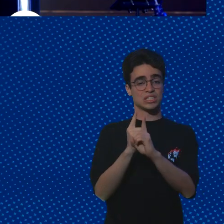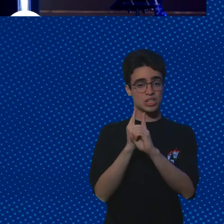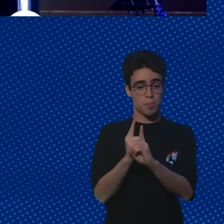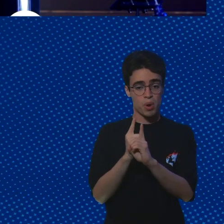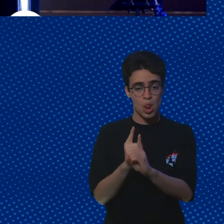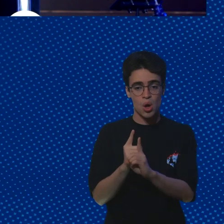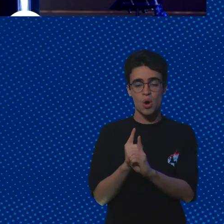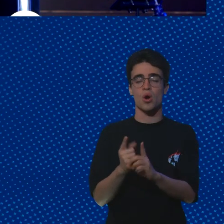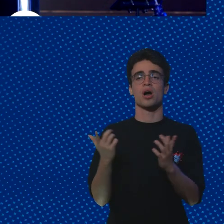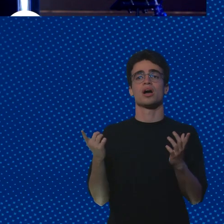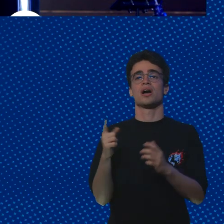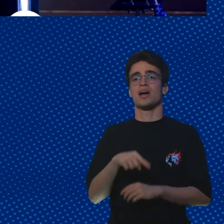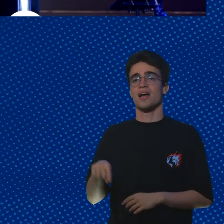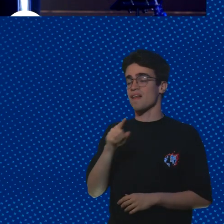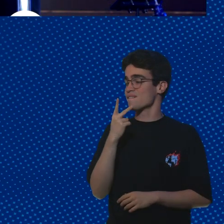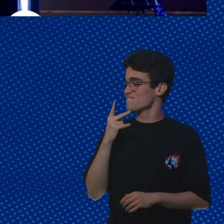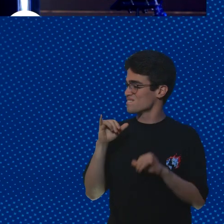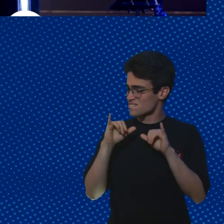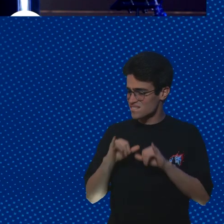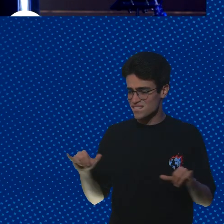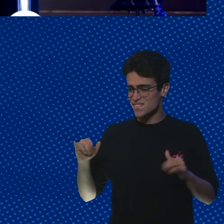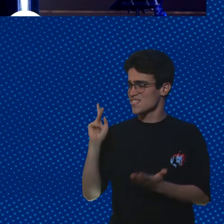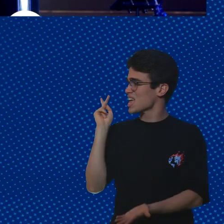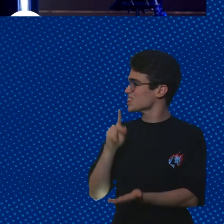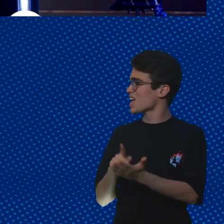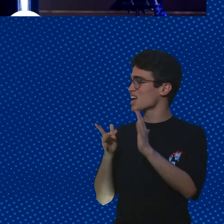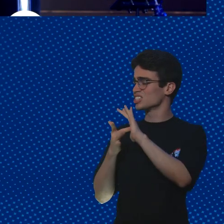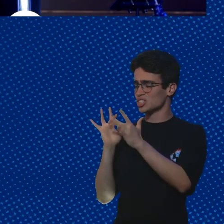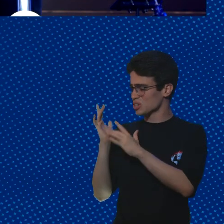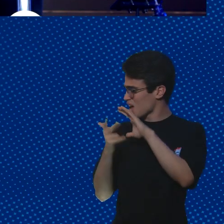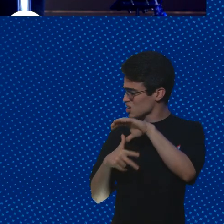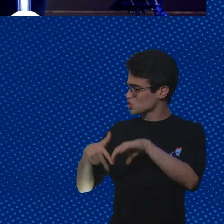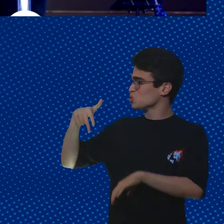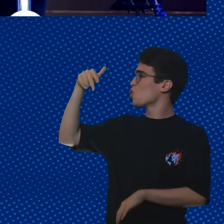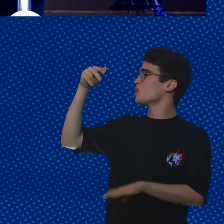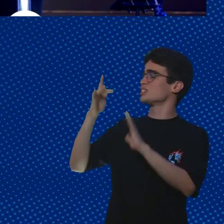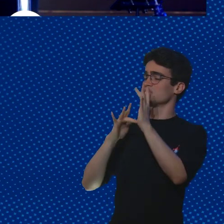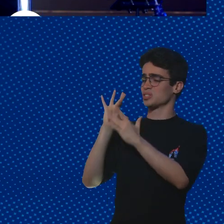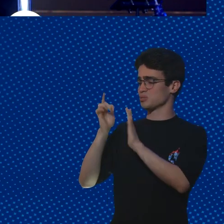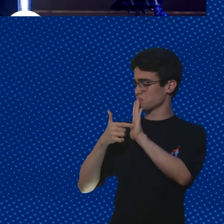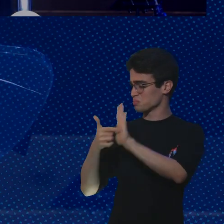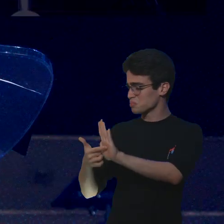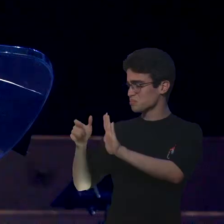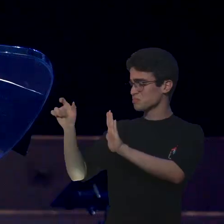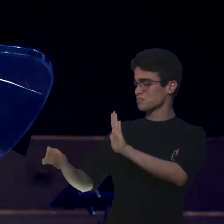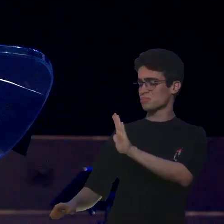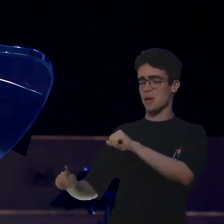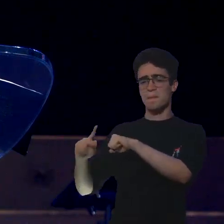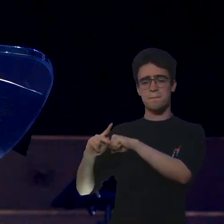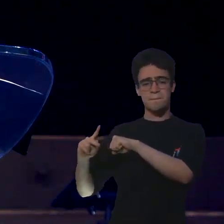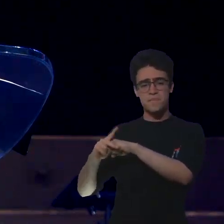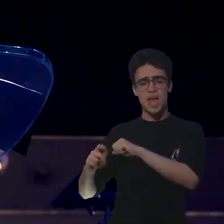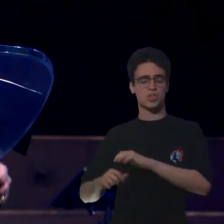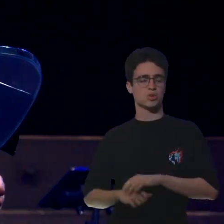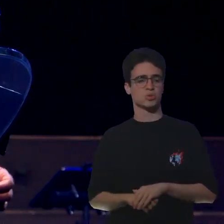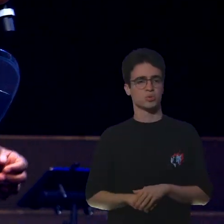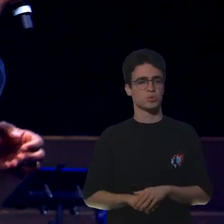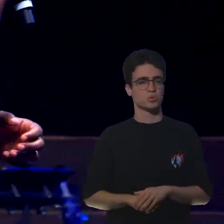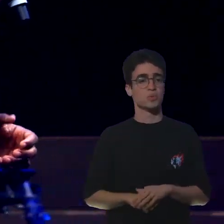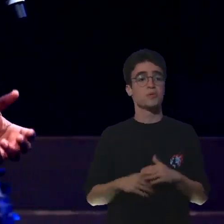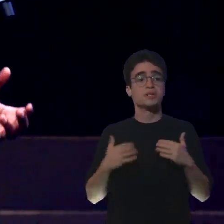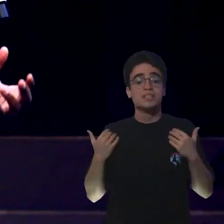eles, que lhes disseram, é verdade que o Senhor ressuscitou, ele apareceu a Pedro. E é interessante